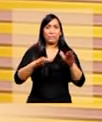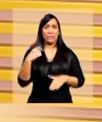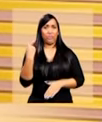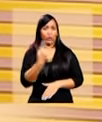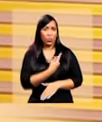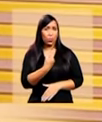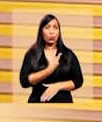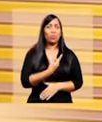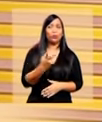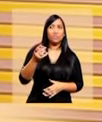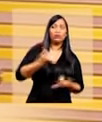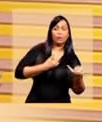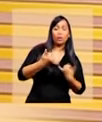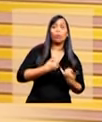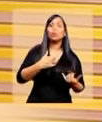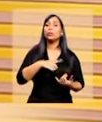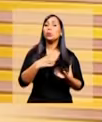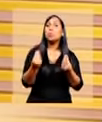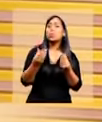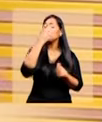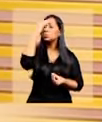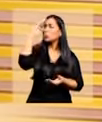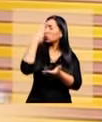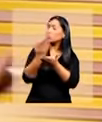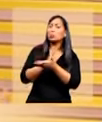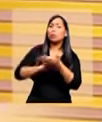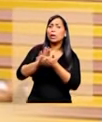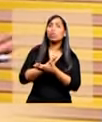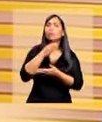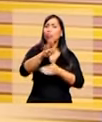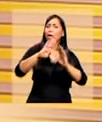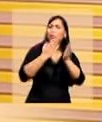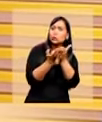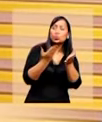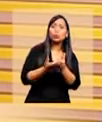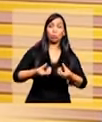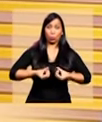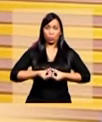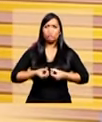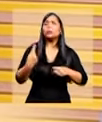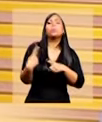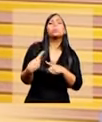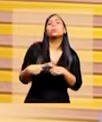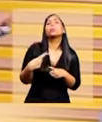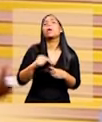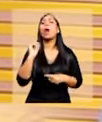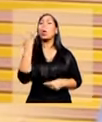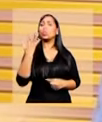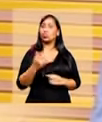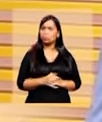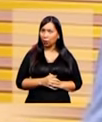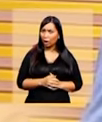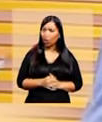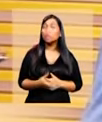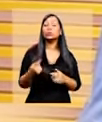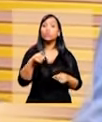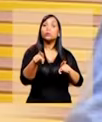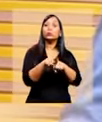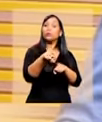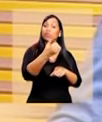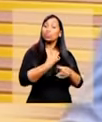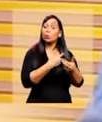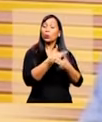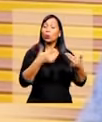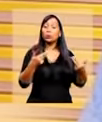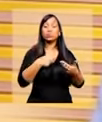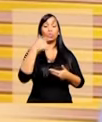às vezes você comentou que tem muito ateu que procura o centro de estudos budistas. Por que isso acontece? E você também falou